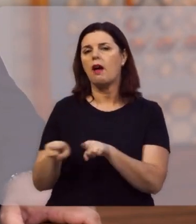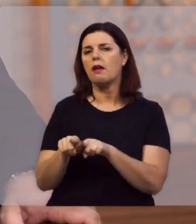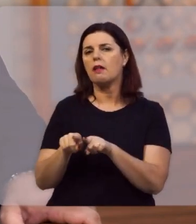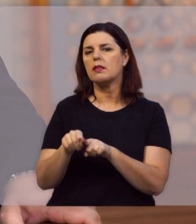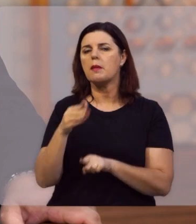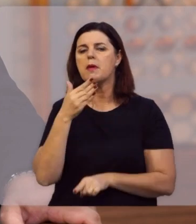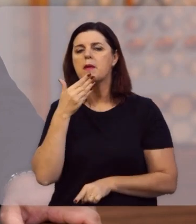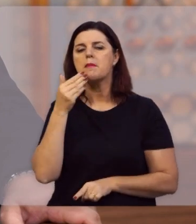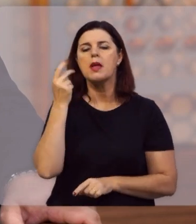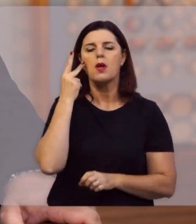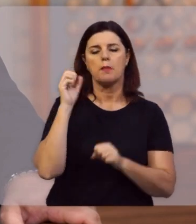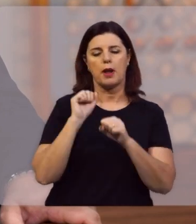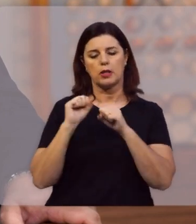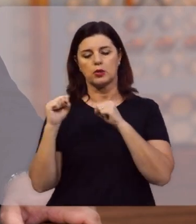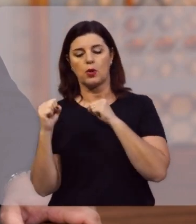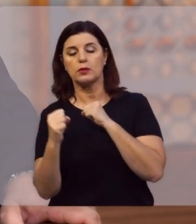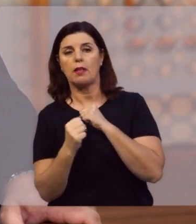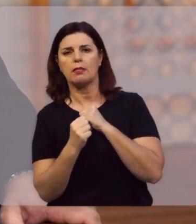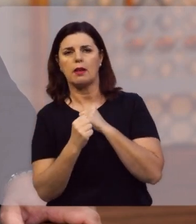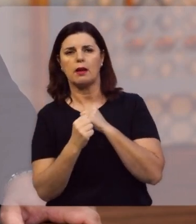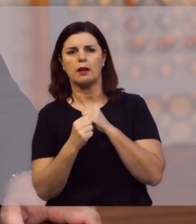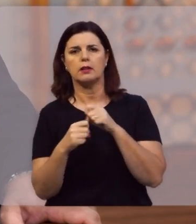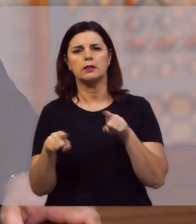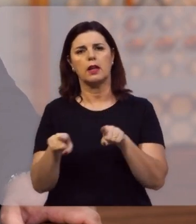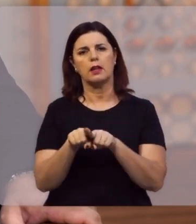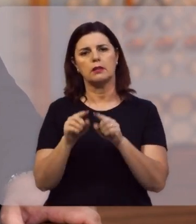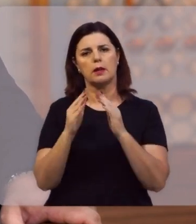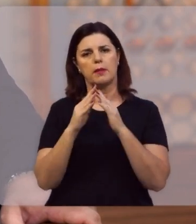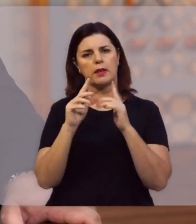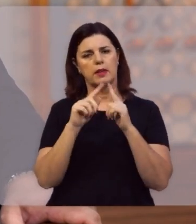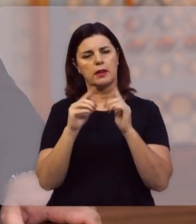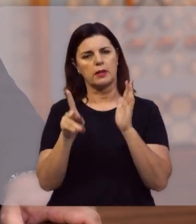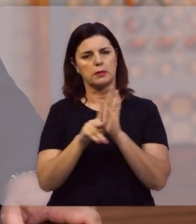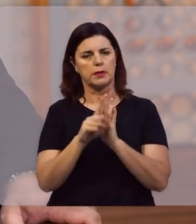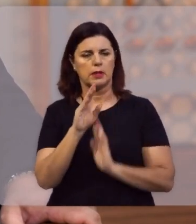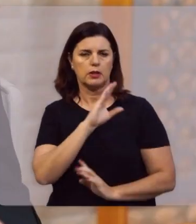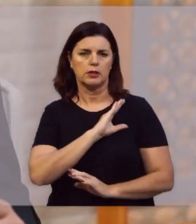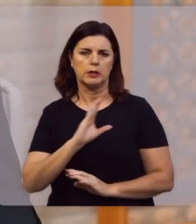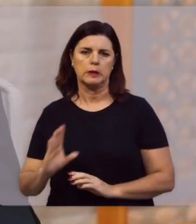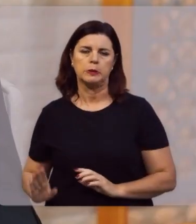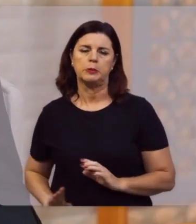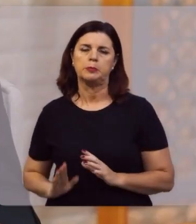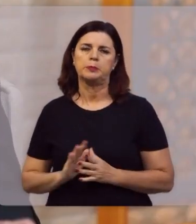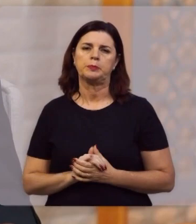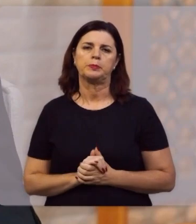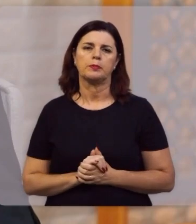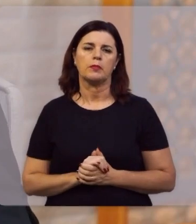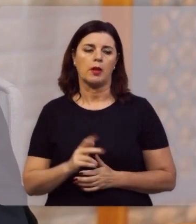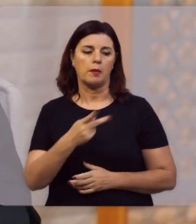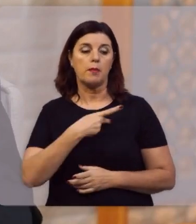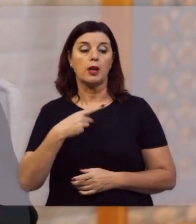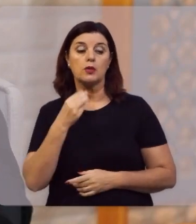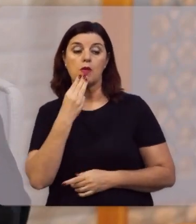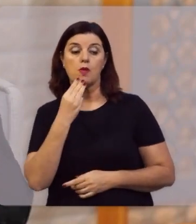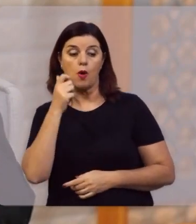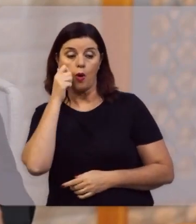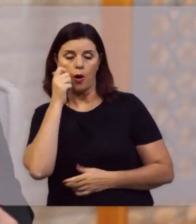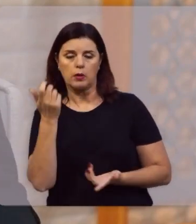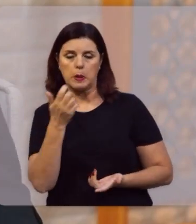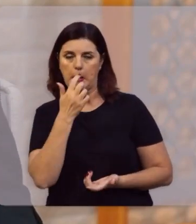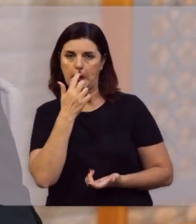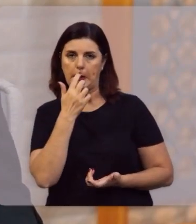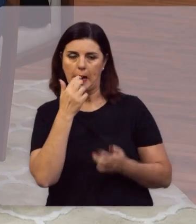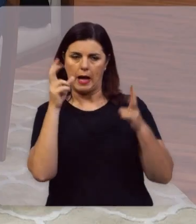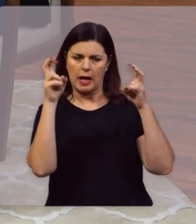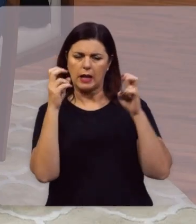vai ser melhor para a sociedade como um todo e também para a Igreja de Cristo Jesus pastor Rocha eu sei que esse assunto por si